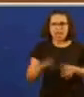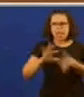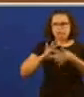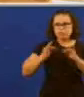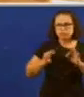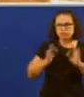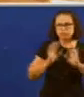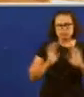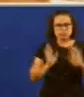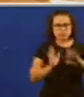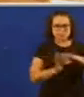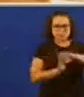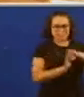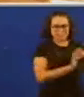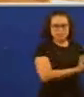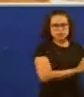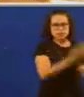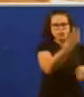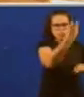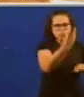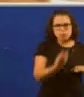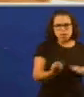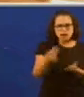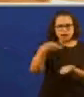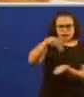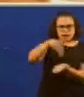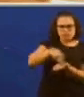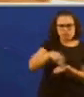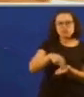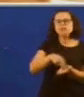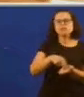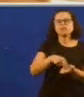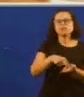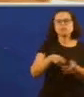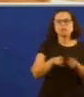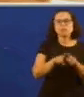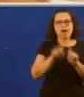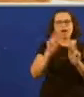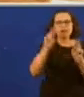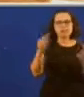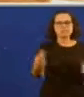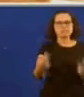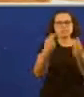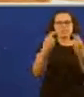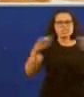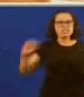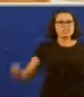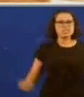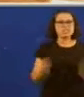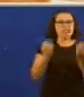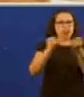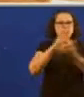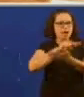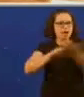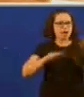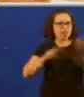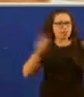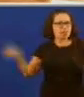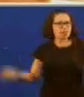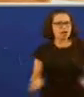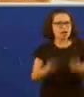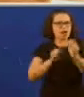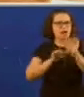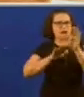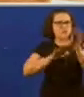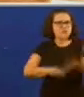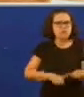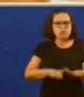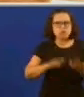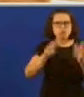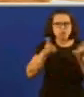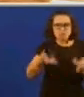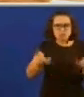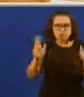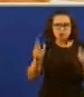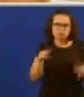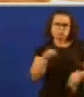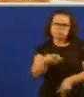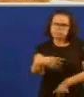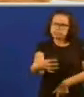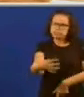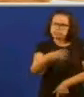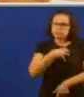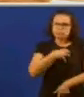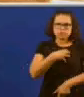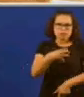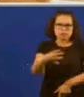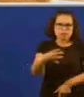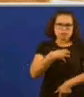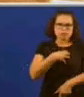non pode vir aquí a presentarse como salvador de Galiza e o adalide da democracia porque iso é un esperpento digno